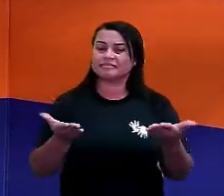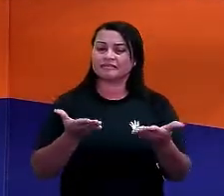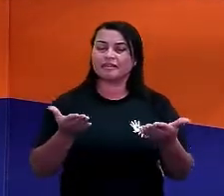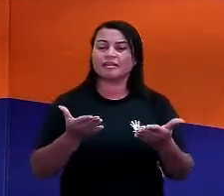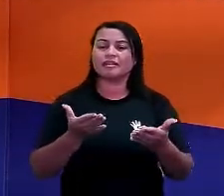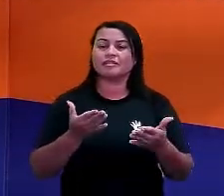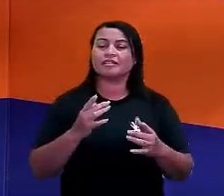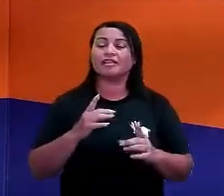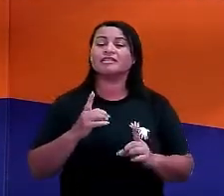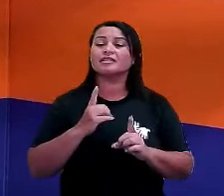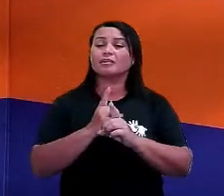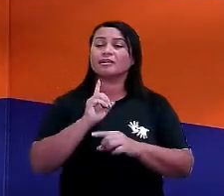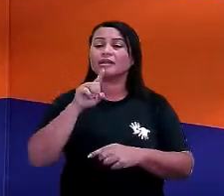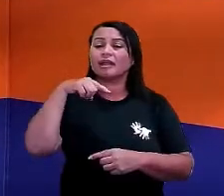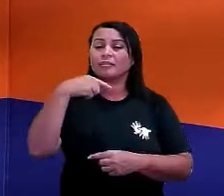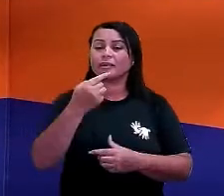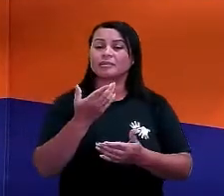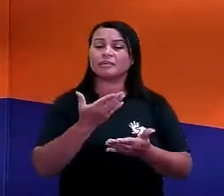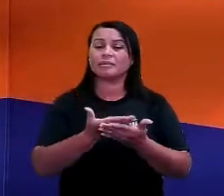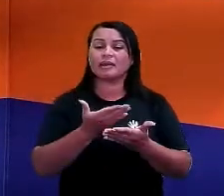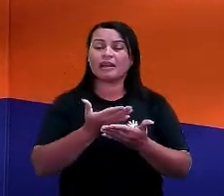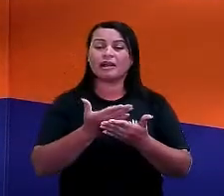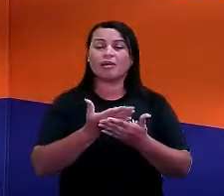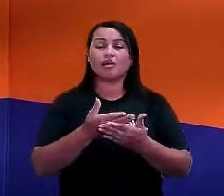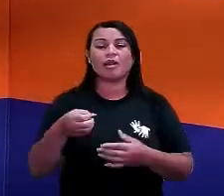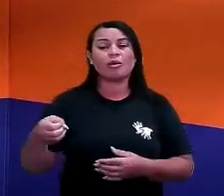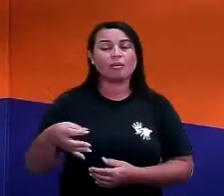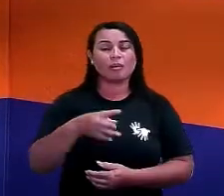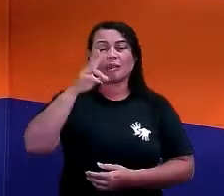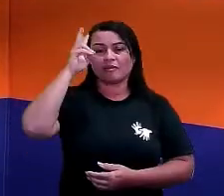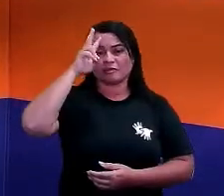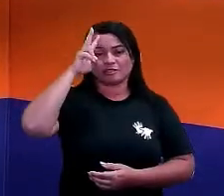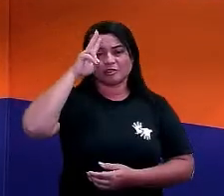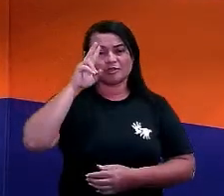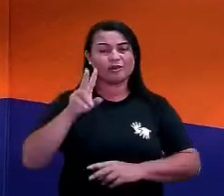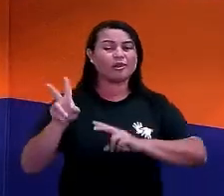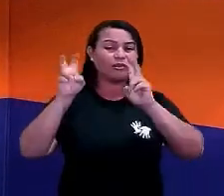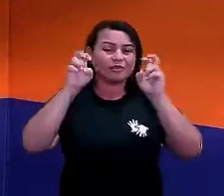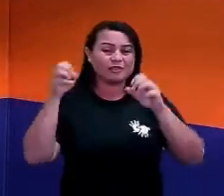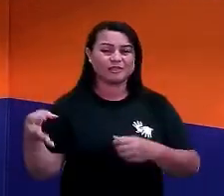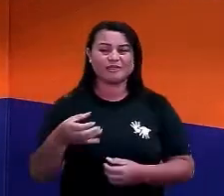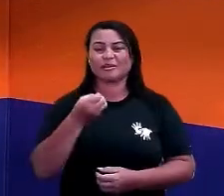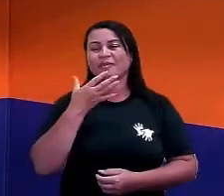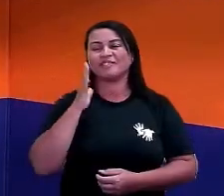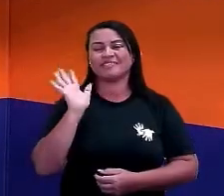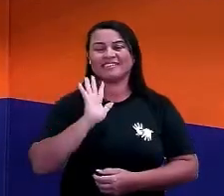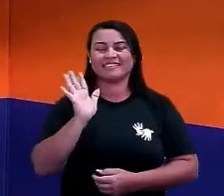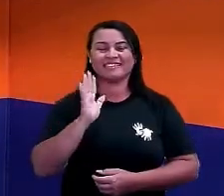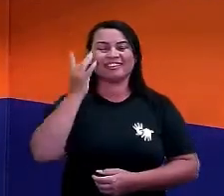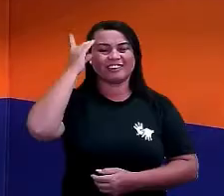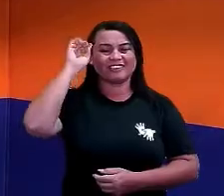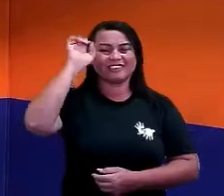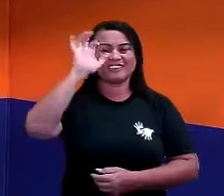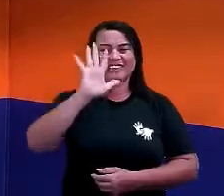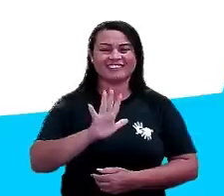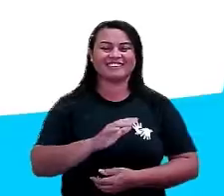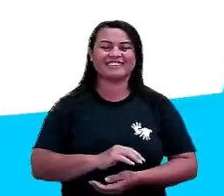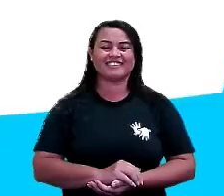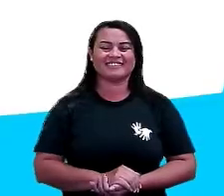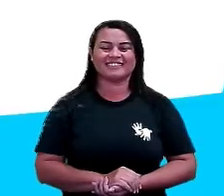E a gente vai se ver na próxima aula com uma nova história e um novo assunto, tá bom? Tchau, tchau. Fiquem com Deus.